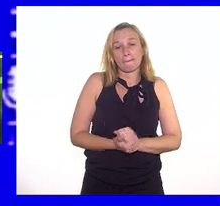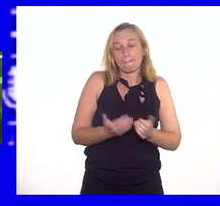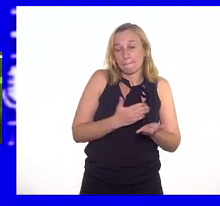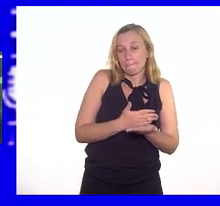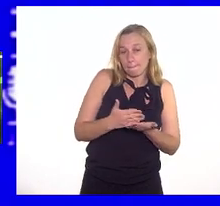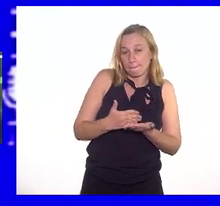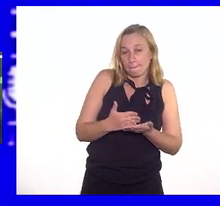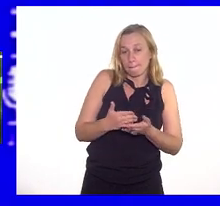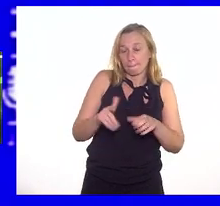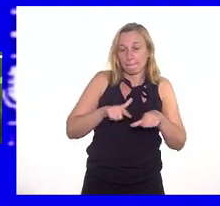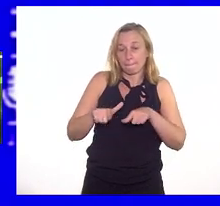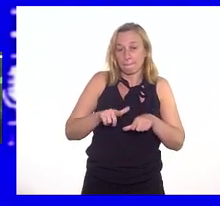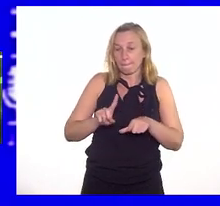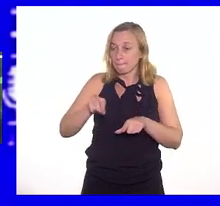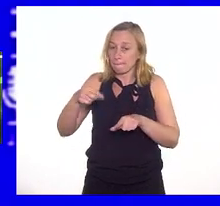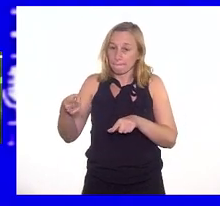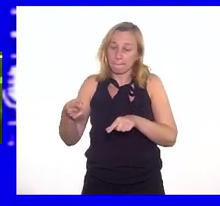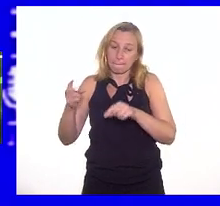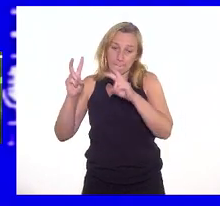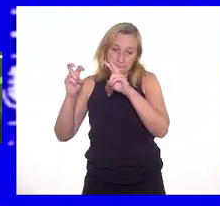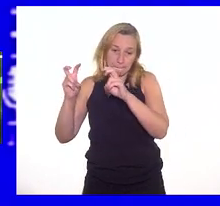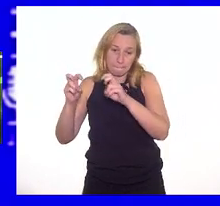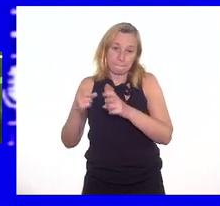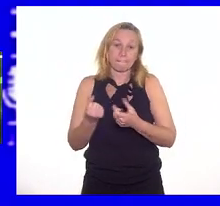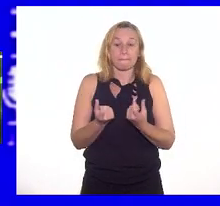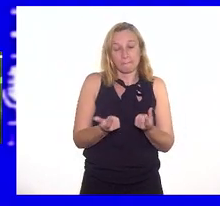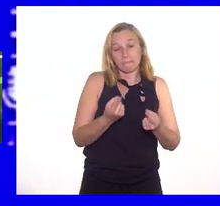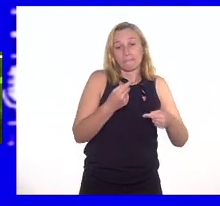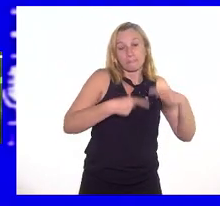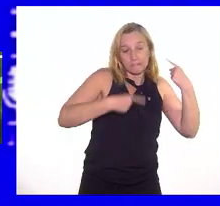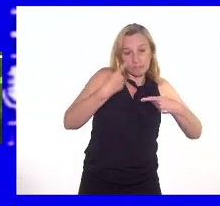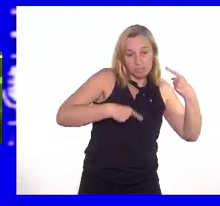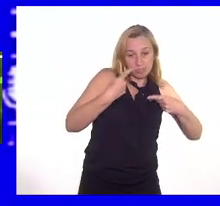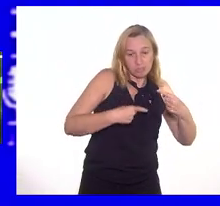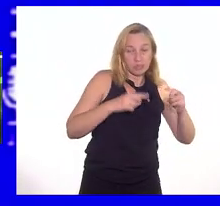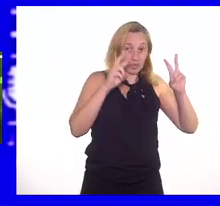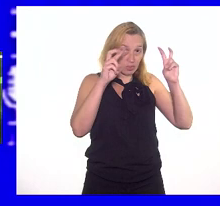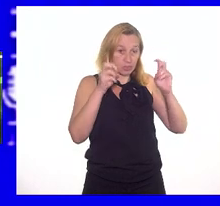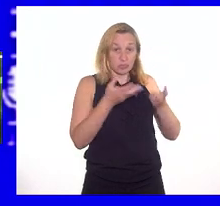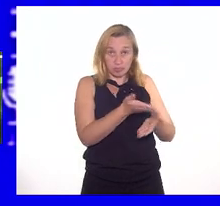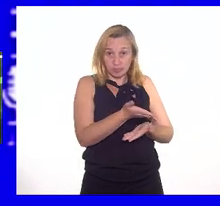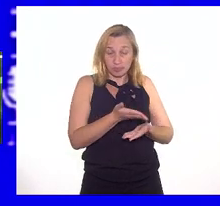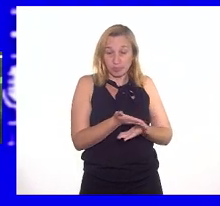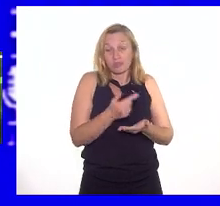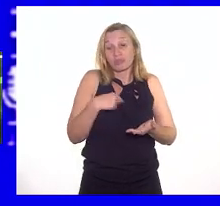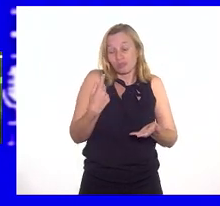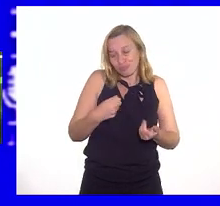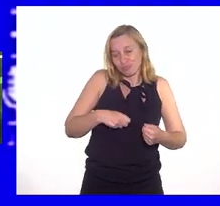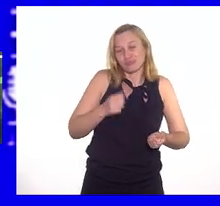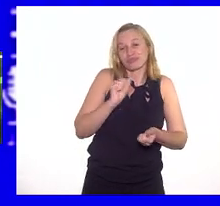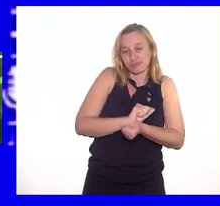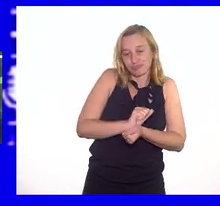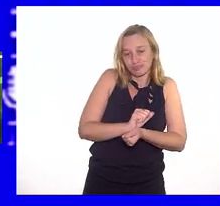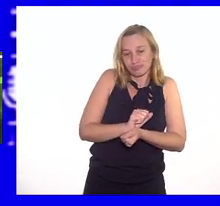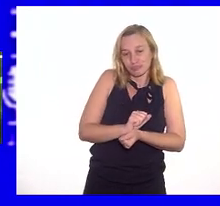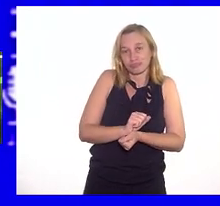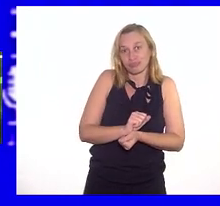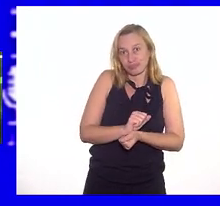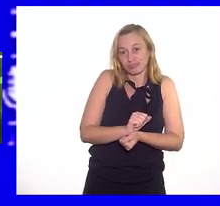E o tempo também que poderíamos estar discutindo causas como essa, nós tivemos que parar para nos